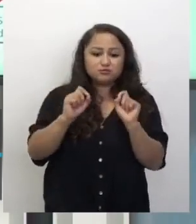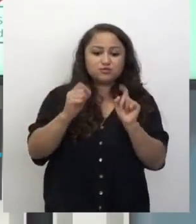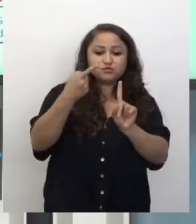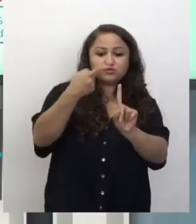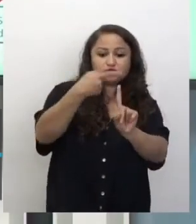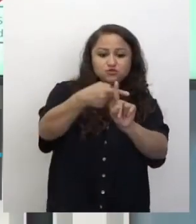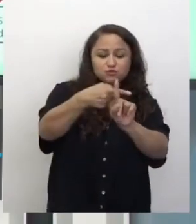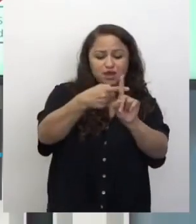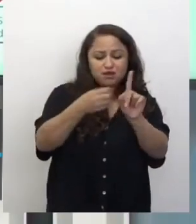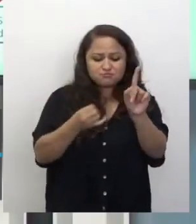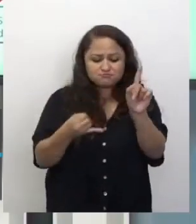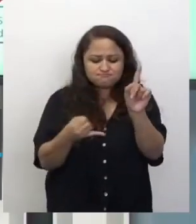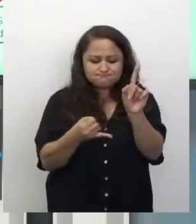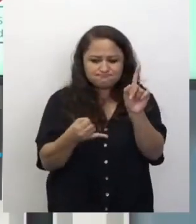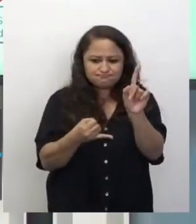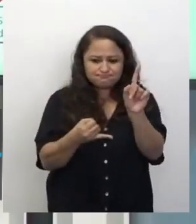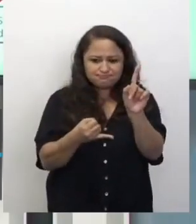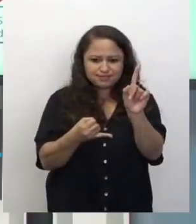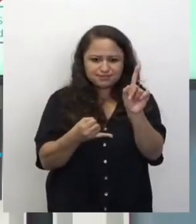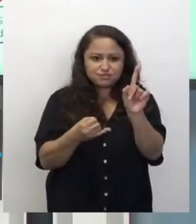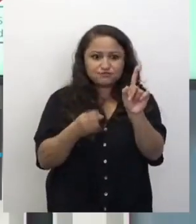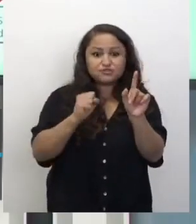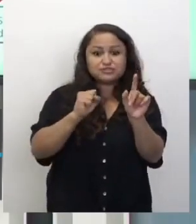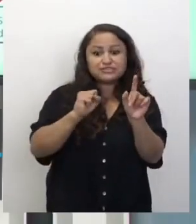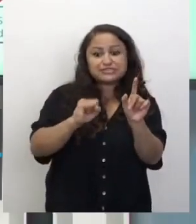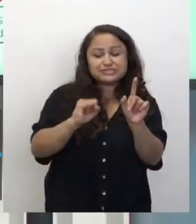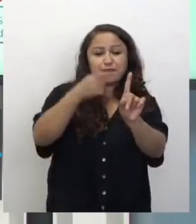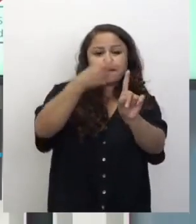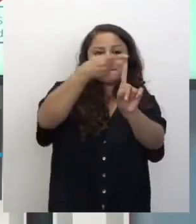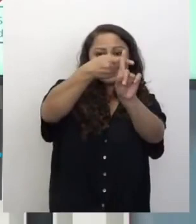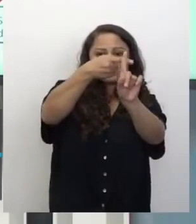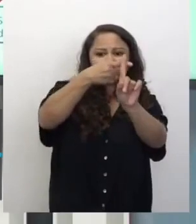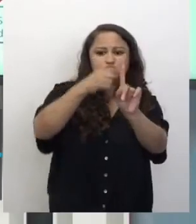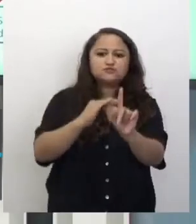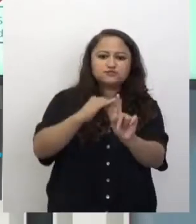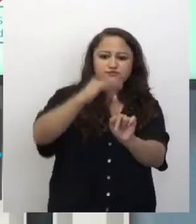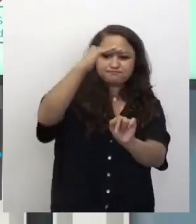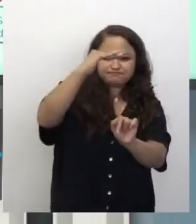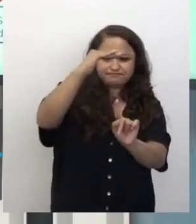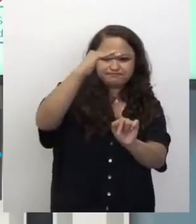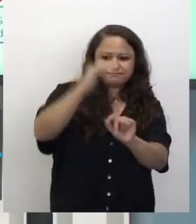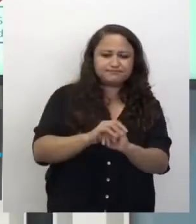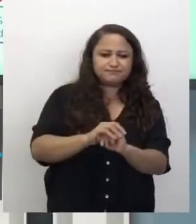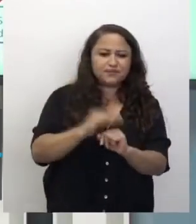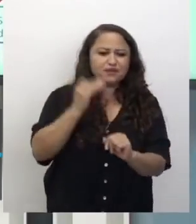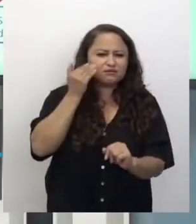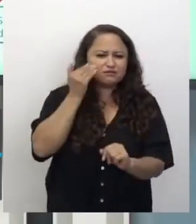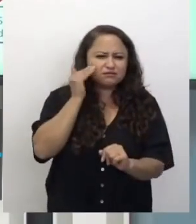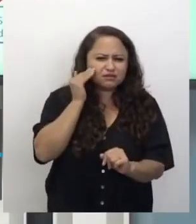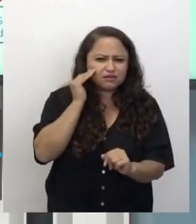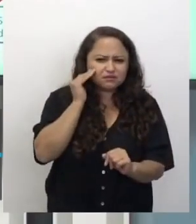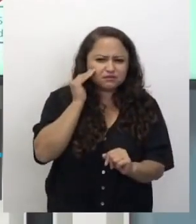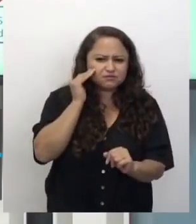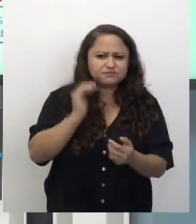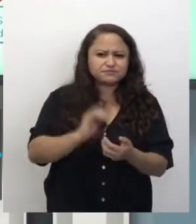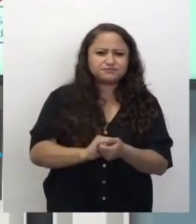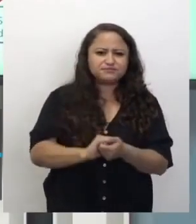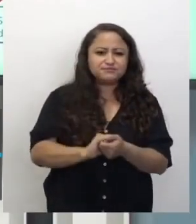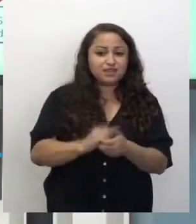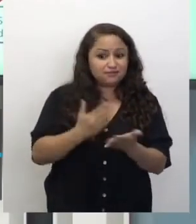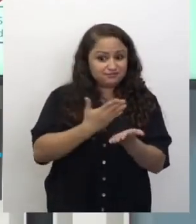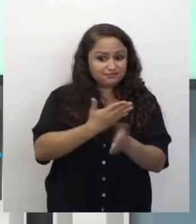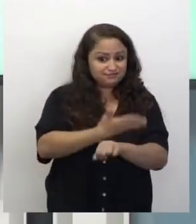ou eu posso somar um número positivo se ela estiver lá para cima. Será que você entendeu? Vamos